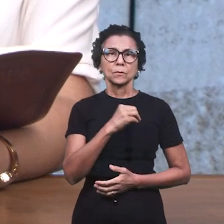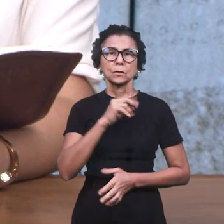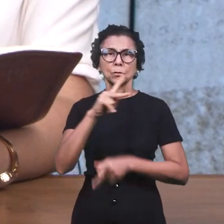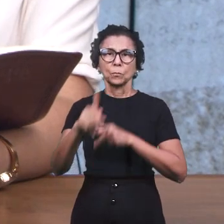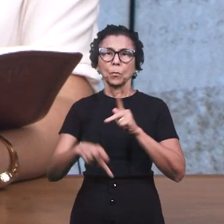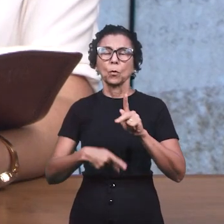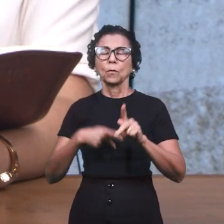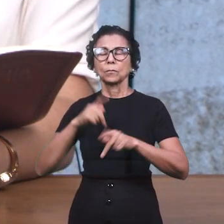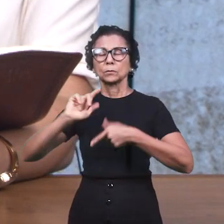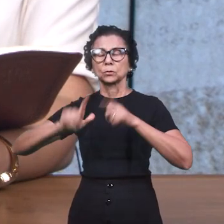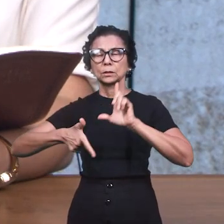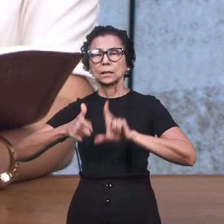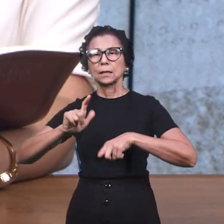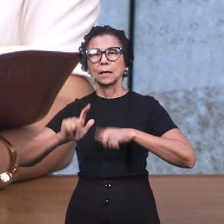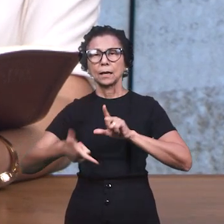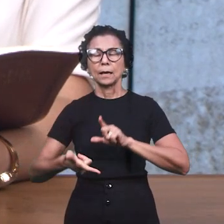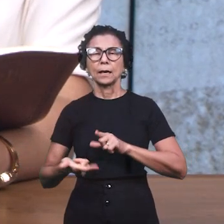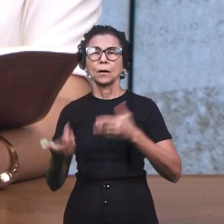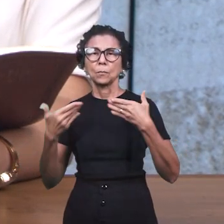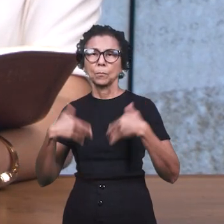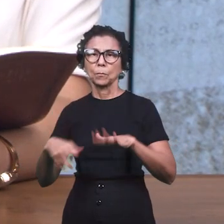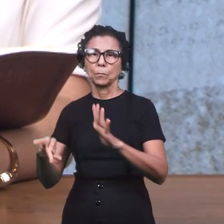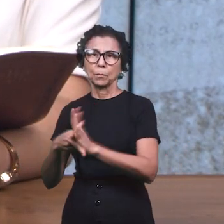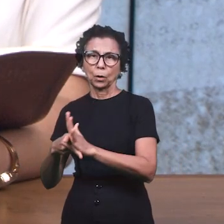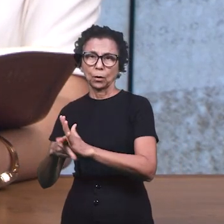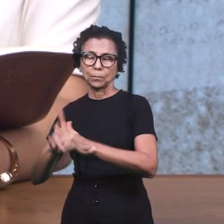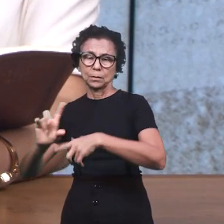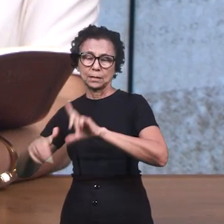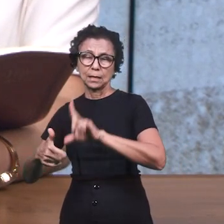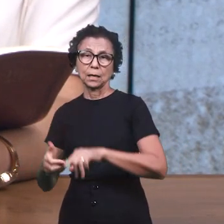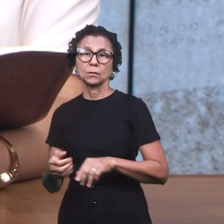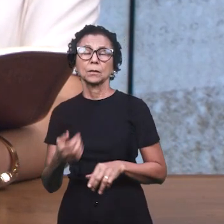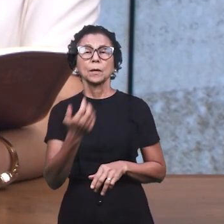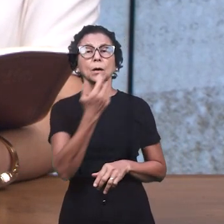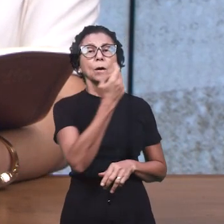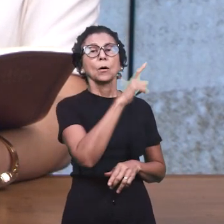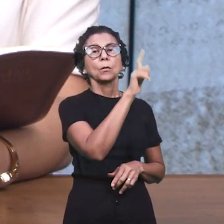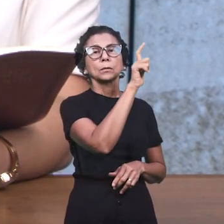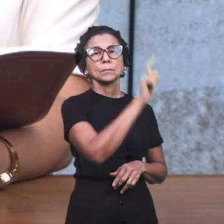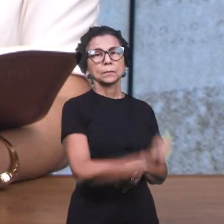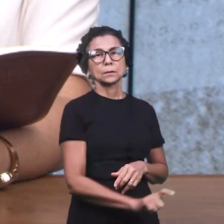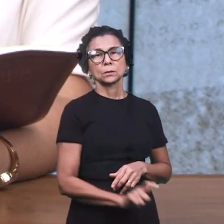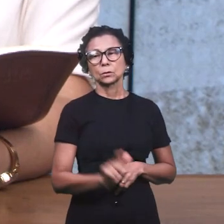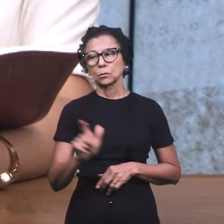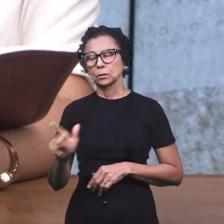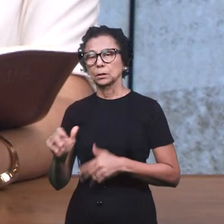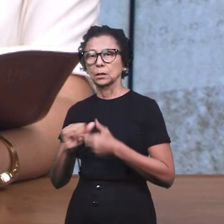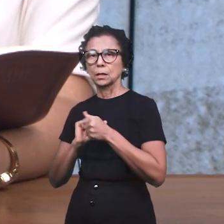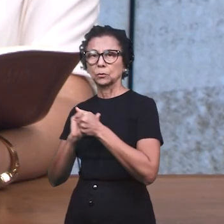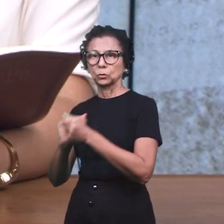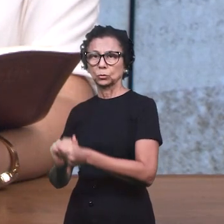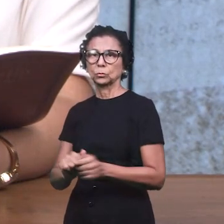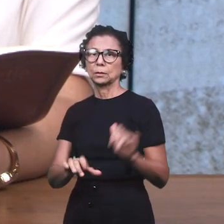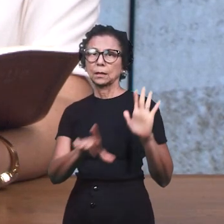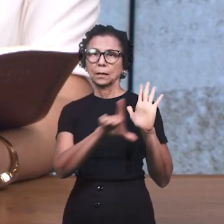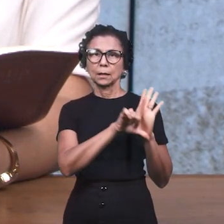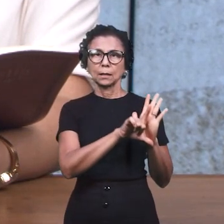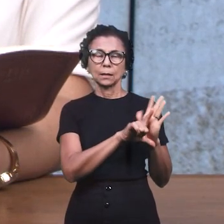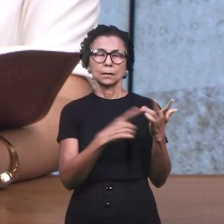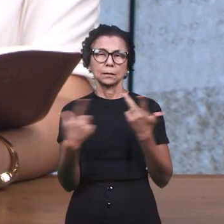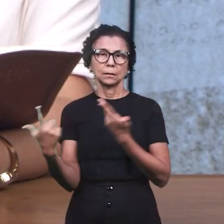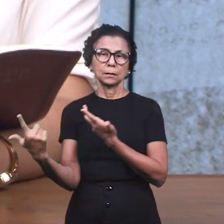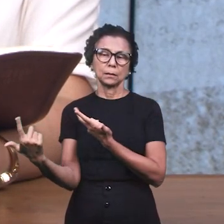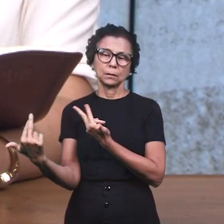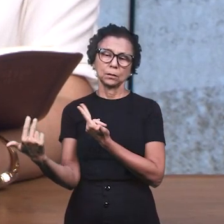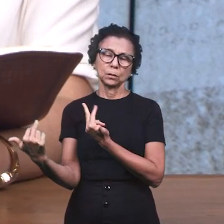e para o estrangeiro que no meio deles peregrina, uma mesma lei vos será para aquele